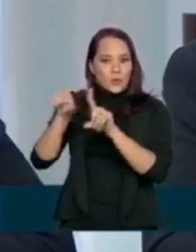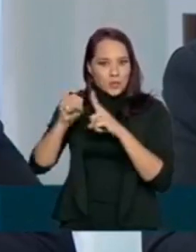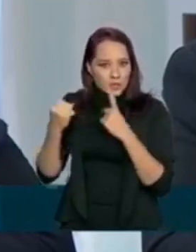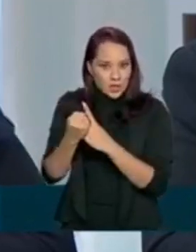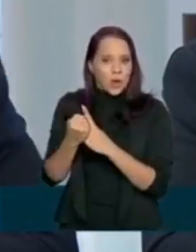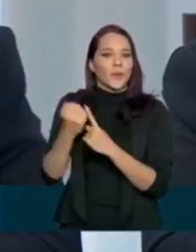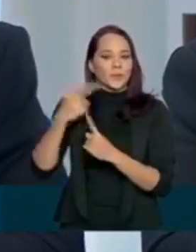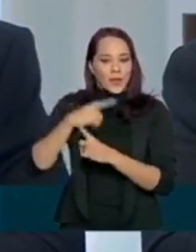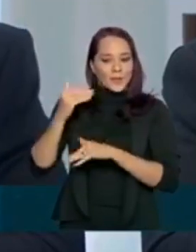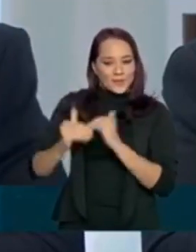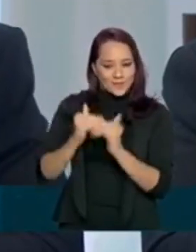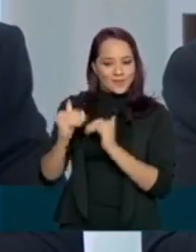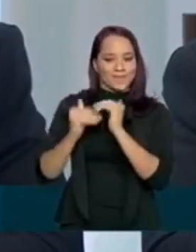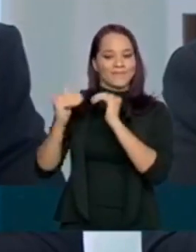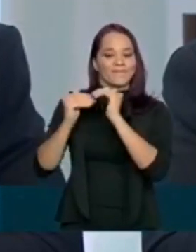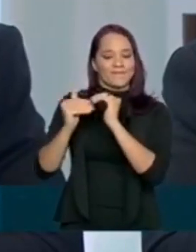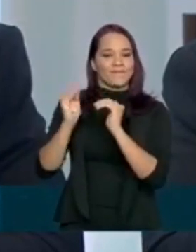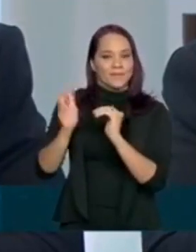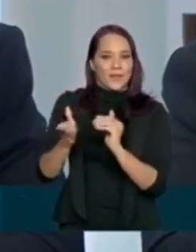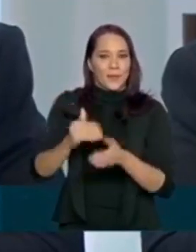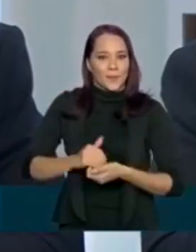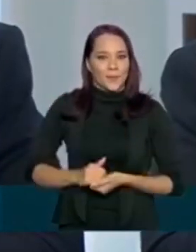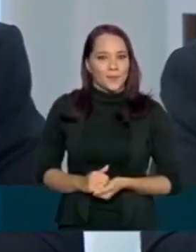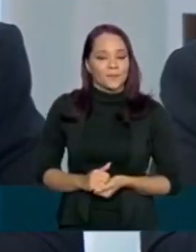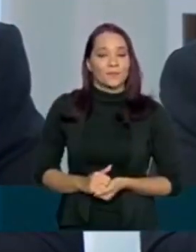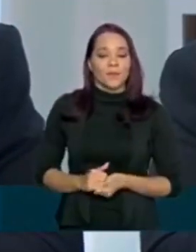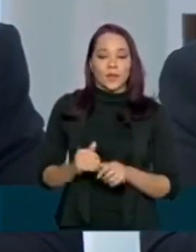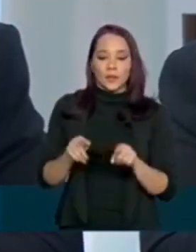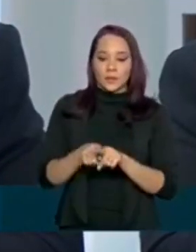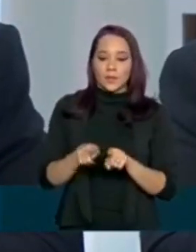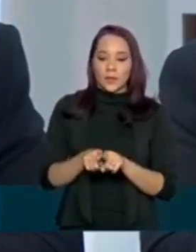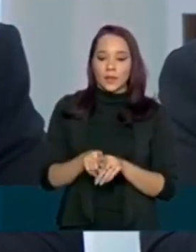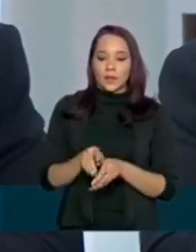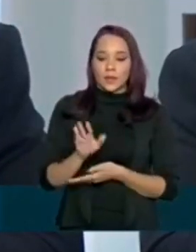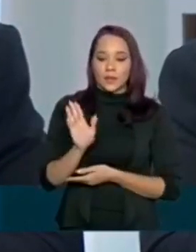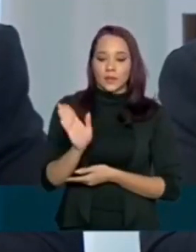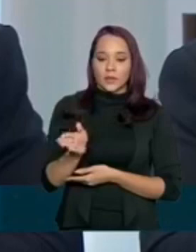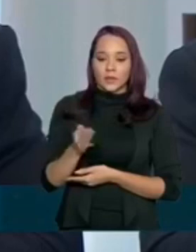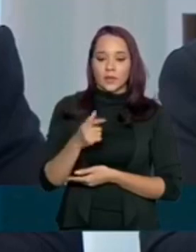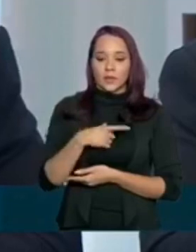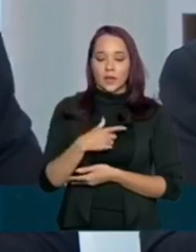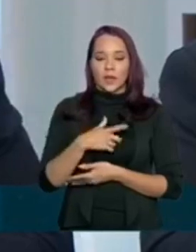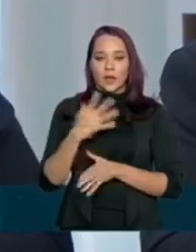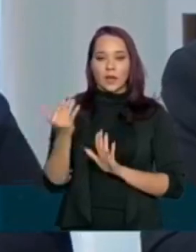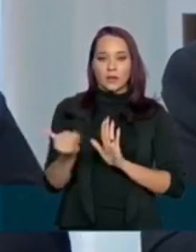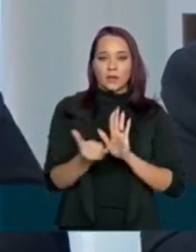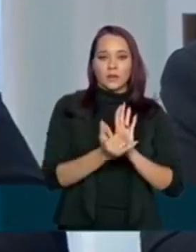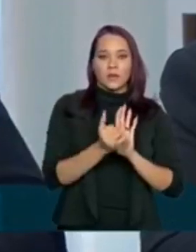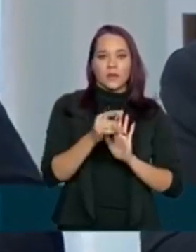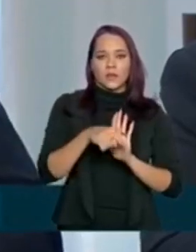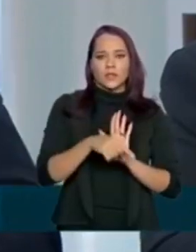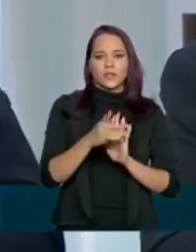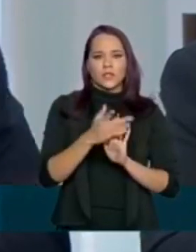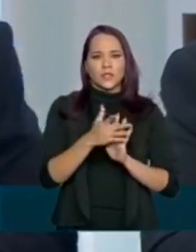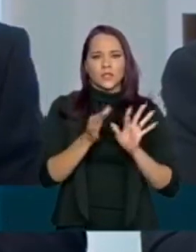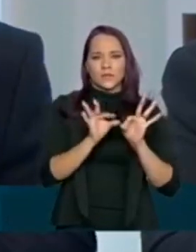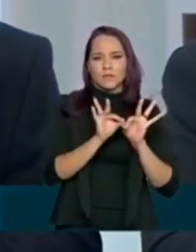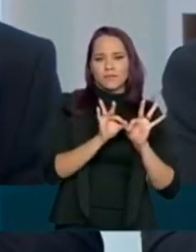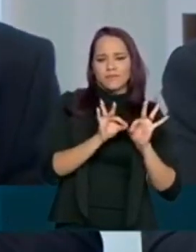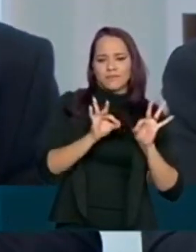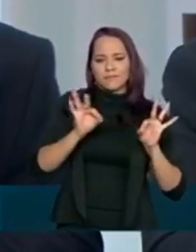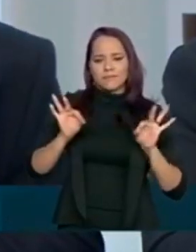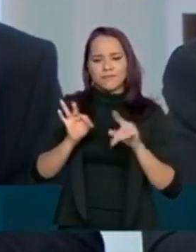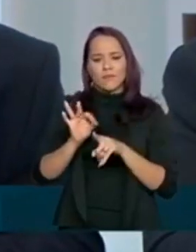temos avançado bastante nesse sentido é também é com relação à instalação de backbone de fibra ótica